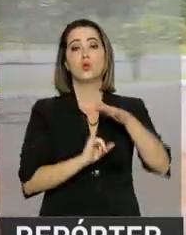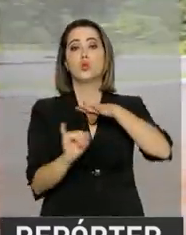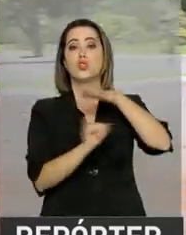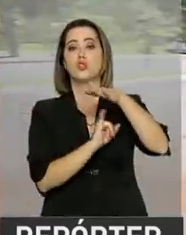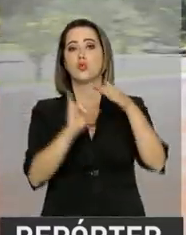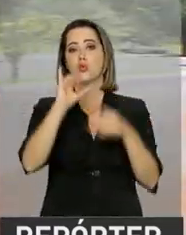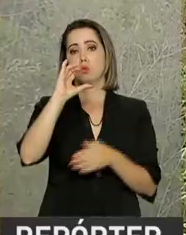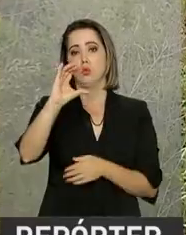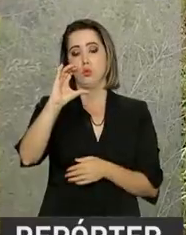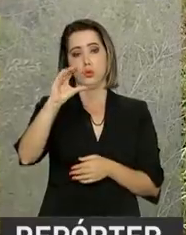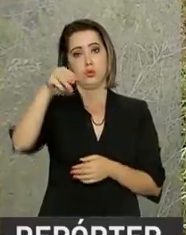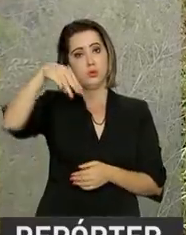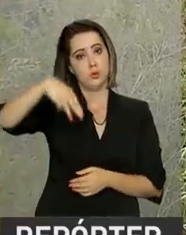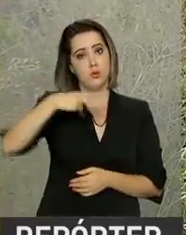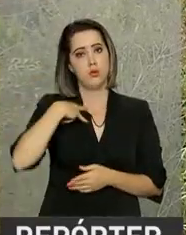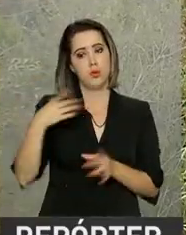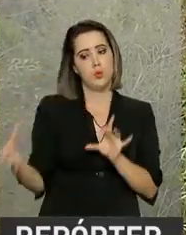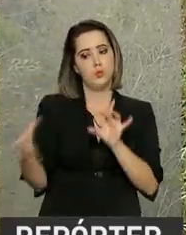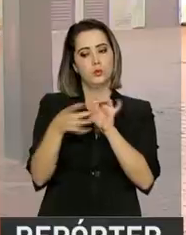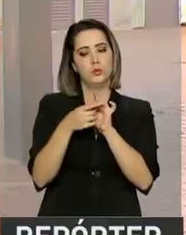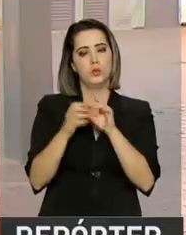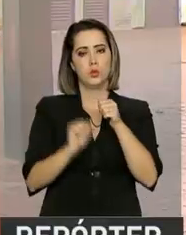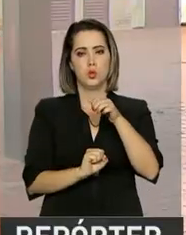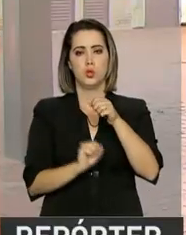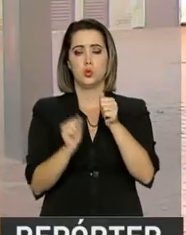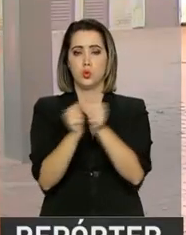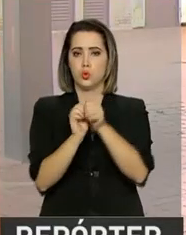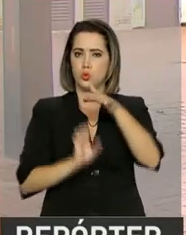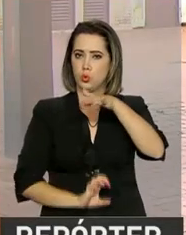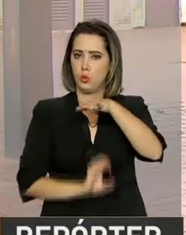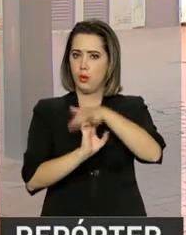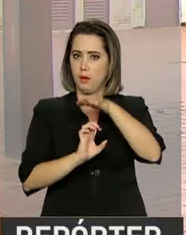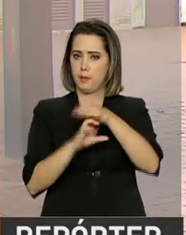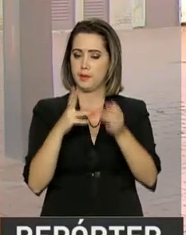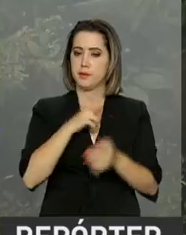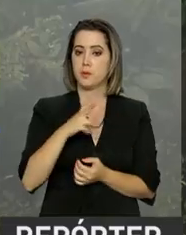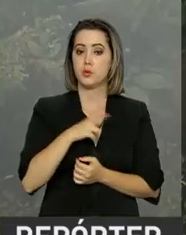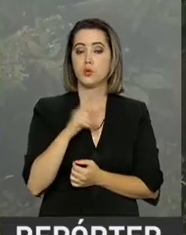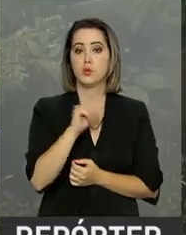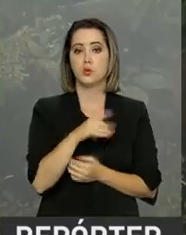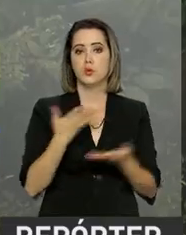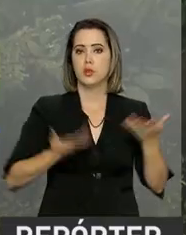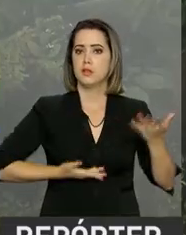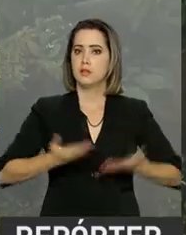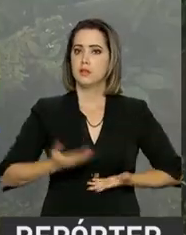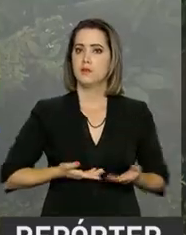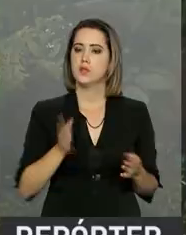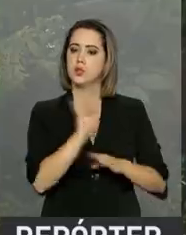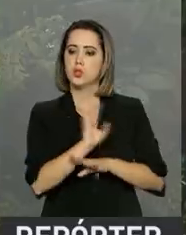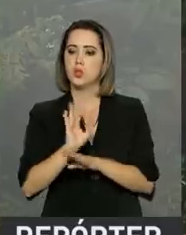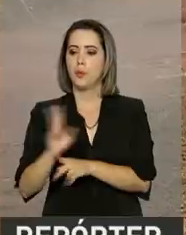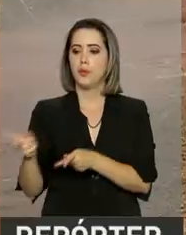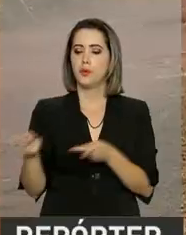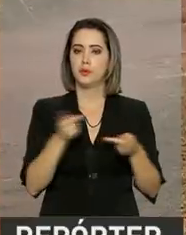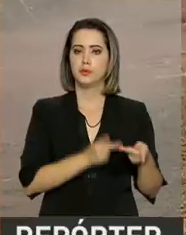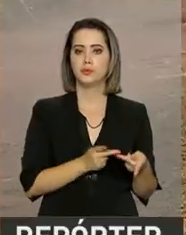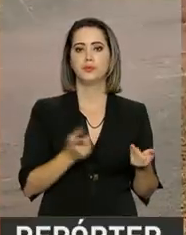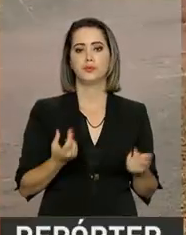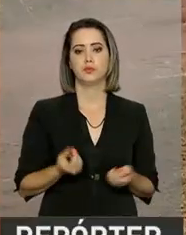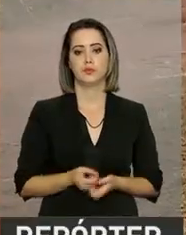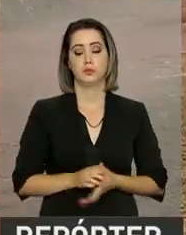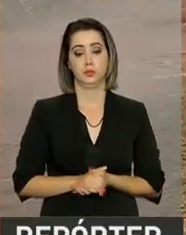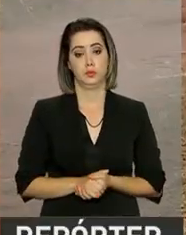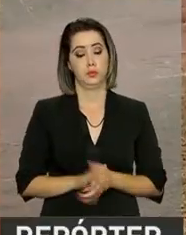da Biodiversidade vai fazer parcerias e conceder à iniciativa privada serviços de apoio à visitação. Com a